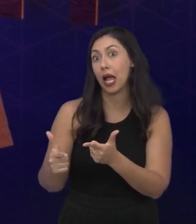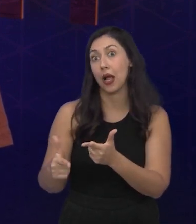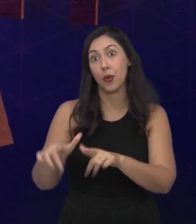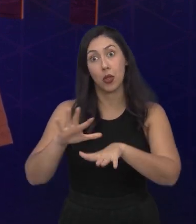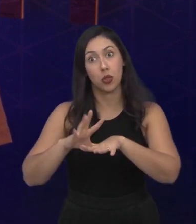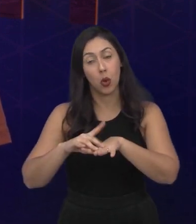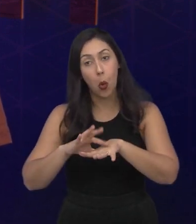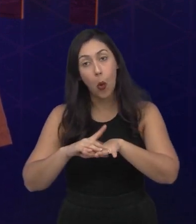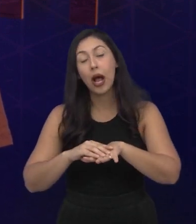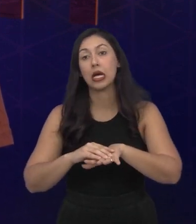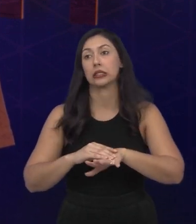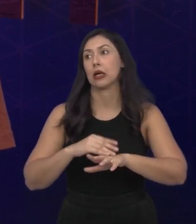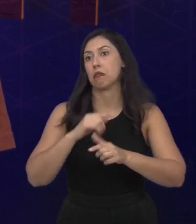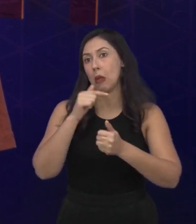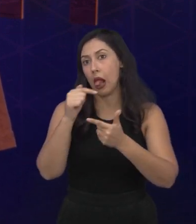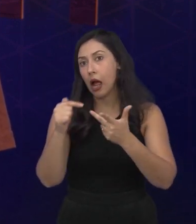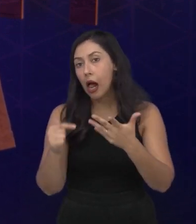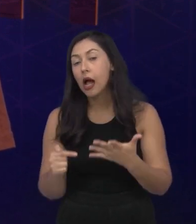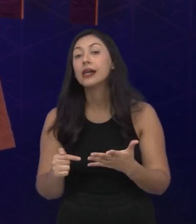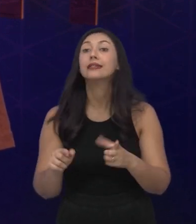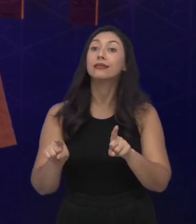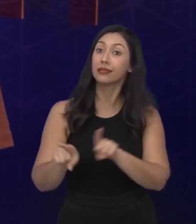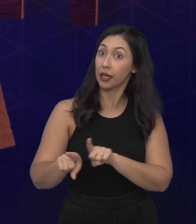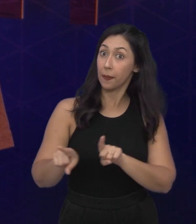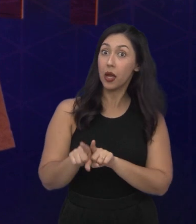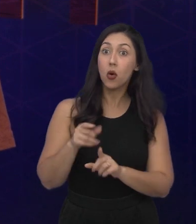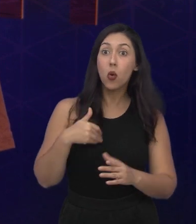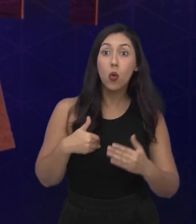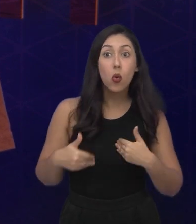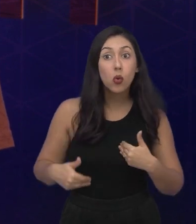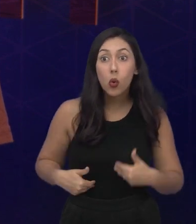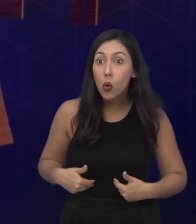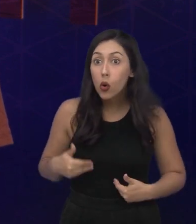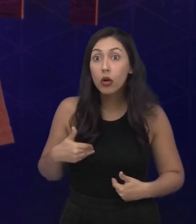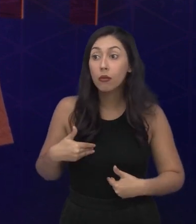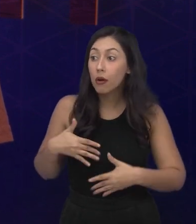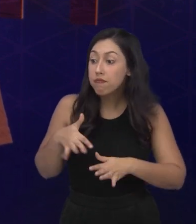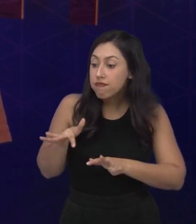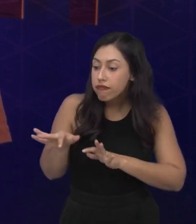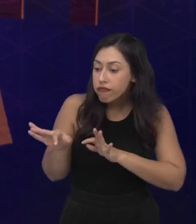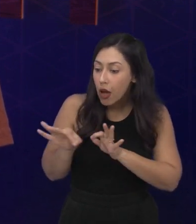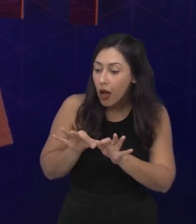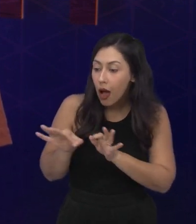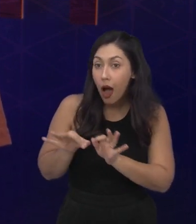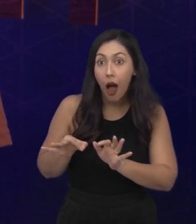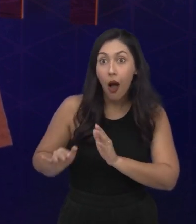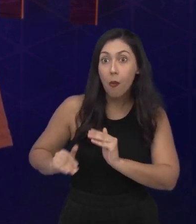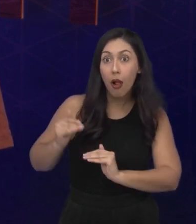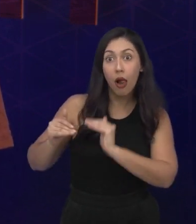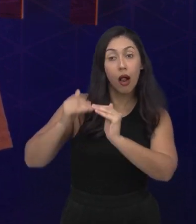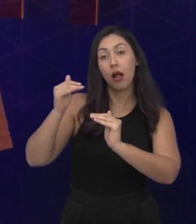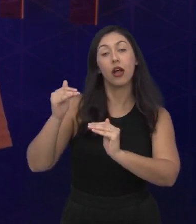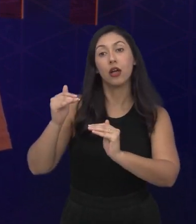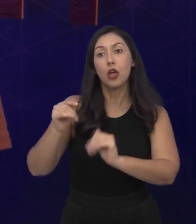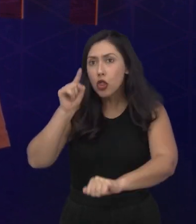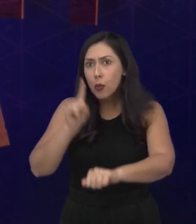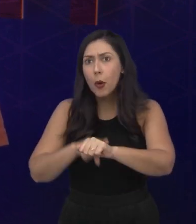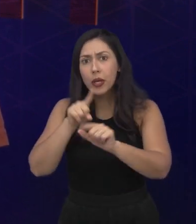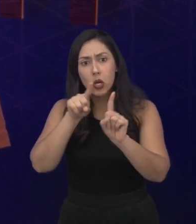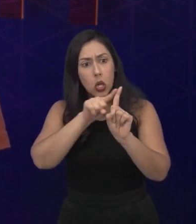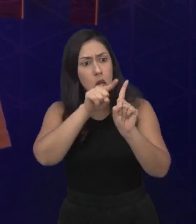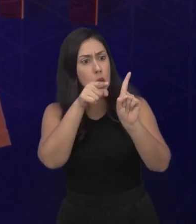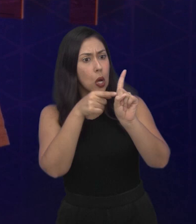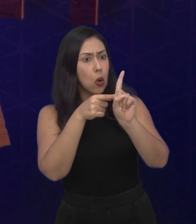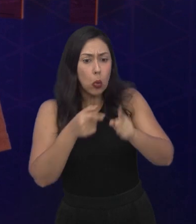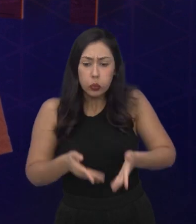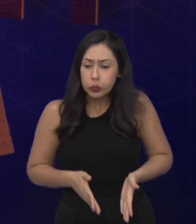pegar doença e tudo mais. E a formação, a criança, desde a hora que ela é gerada, ela